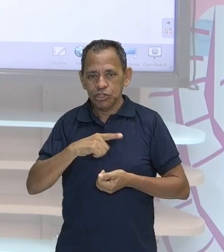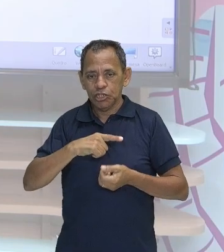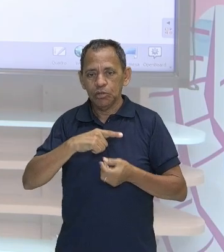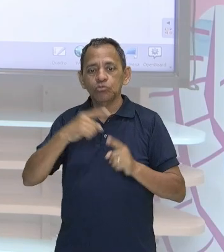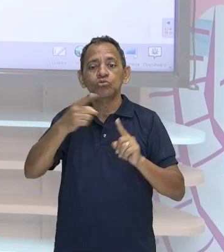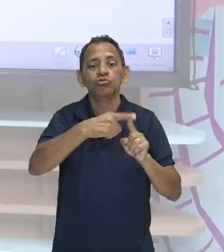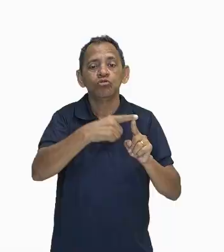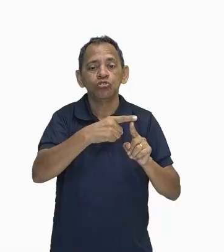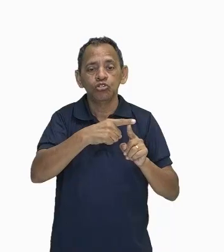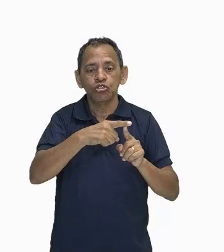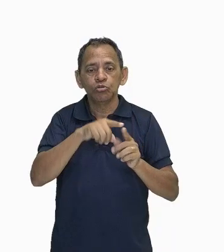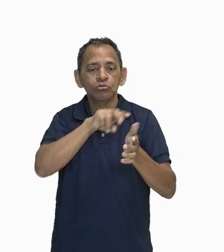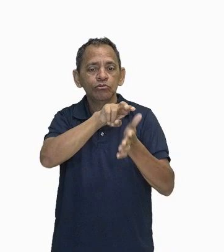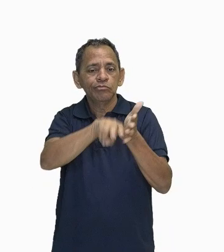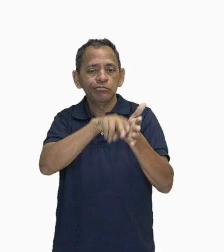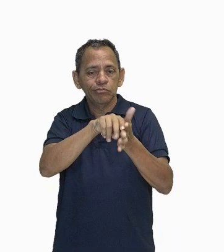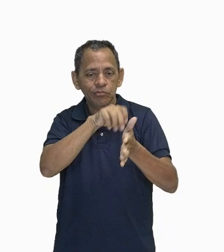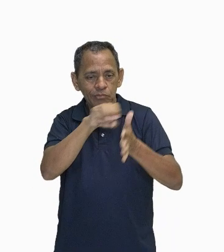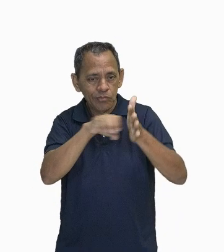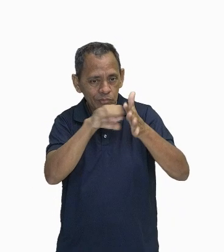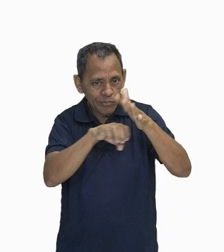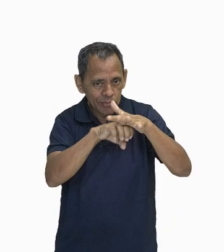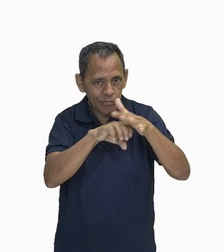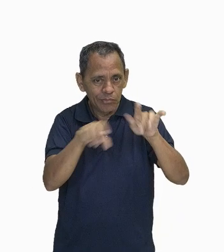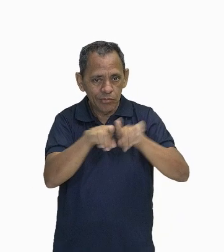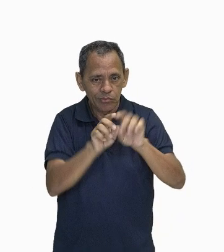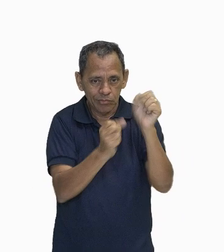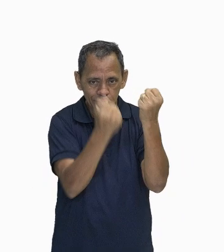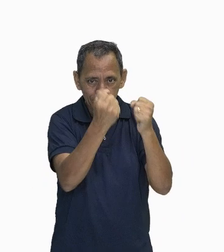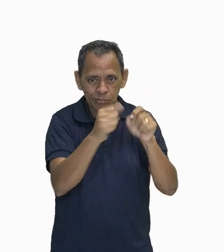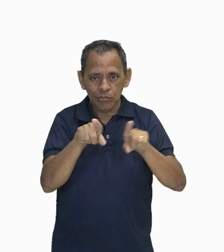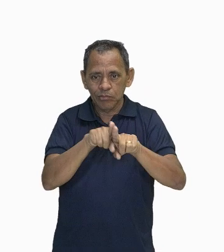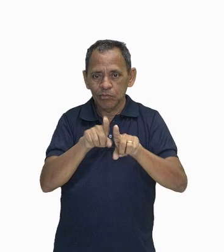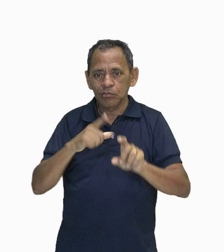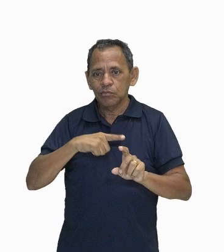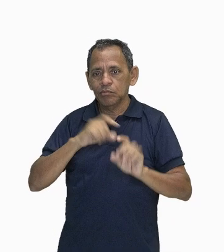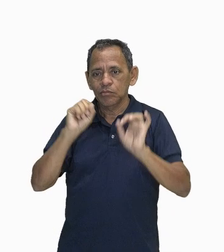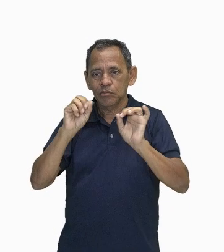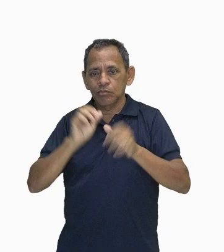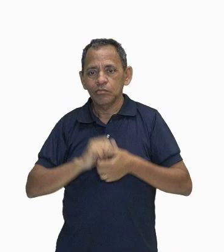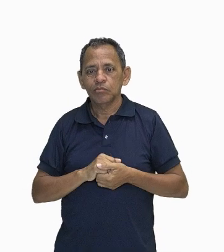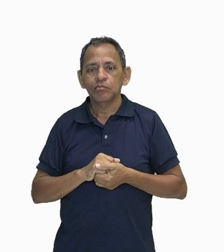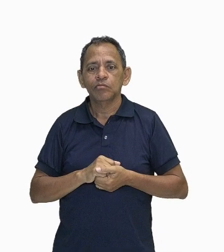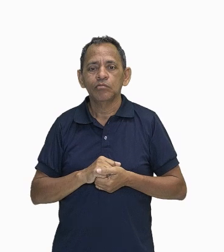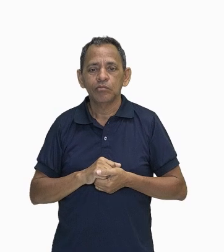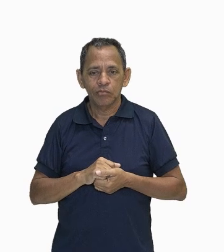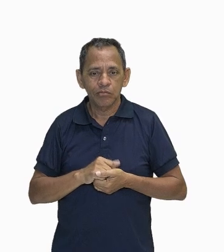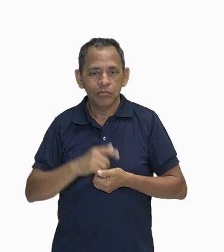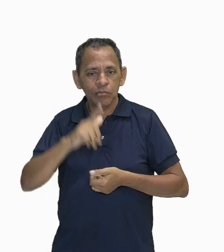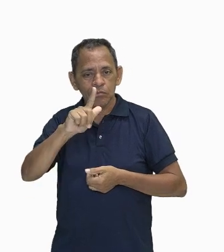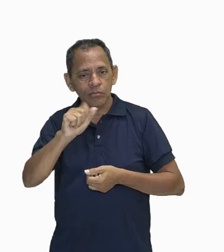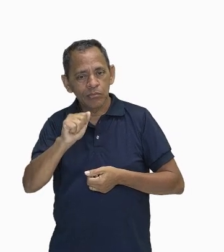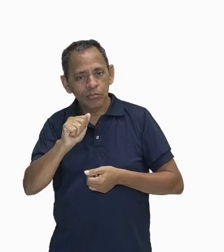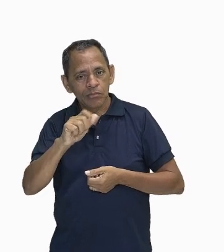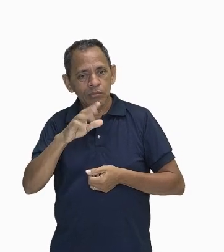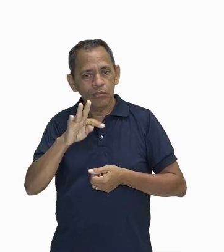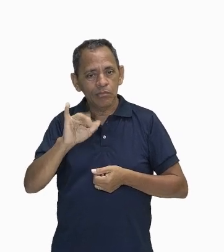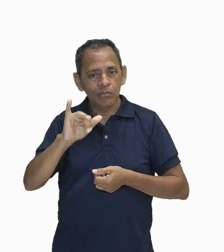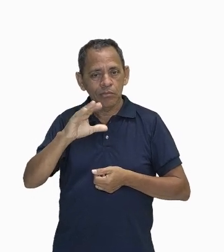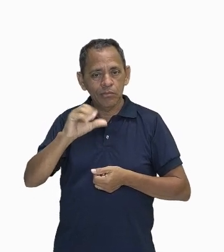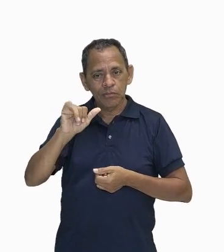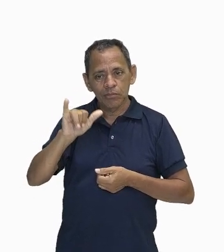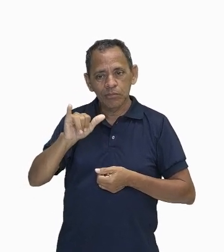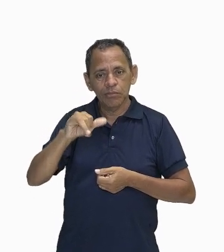tipos de agroindústrias, né, para a gente entender um pouco mais. Aí nós temos os laticínios, algumas dessas atividades,